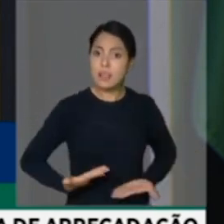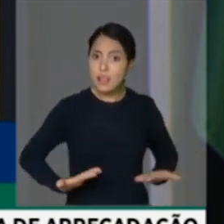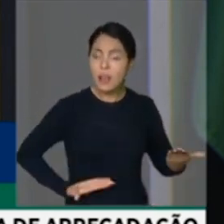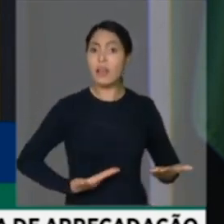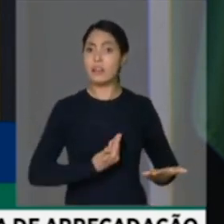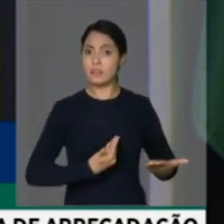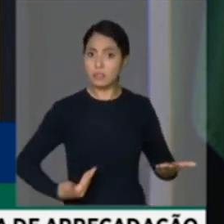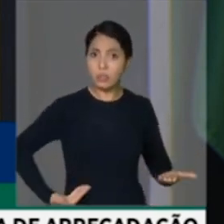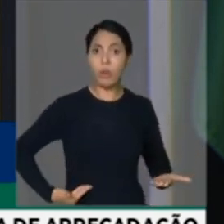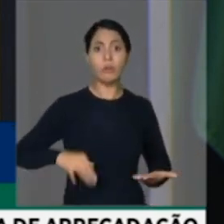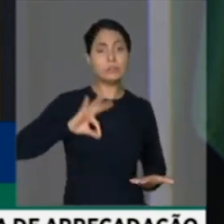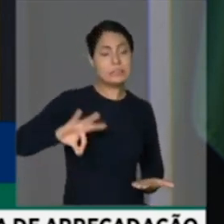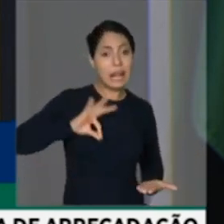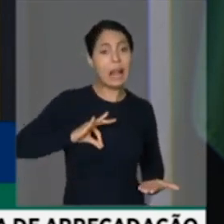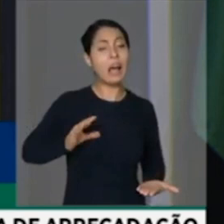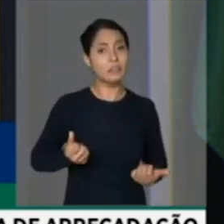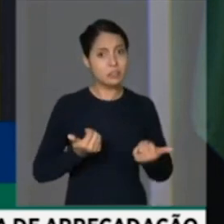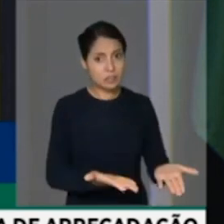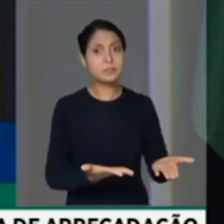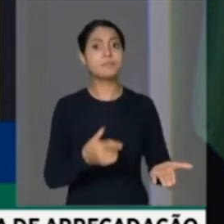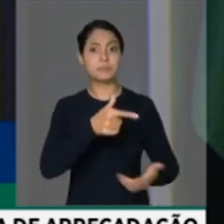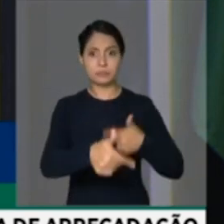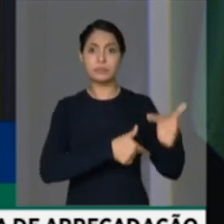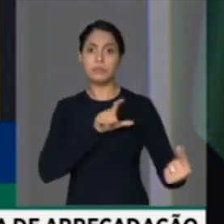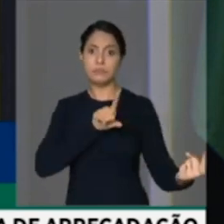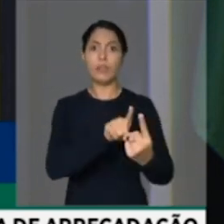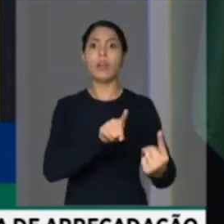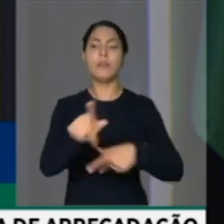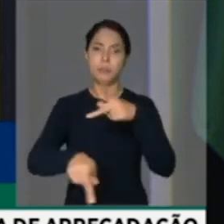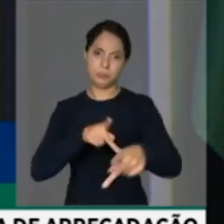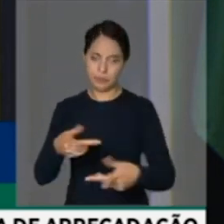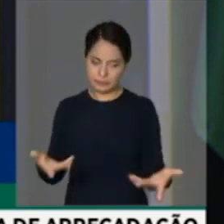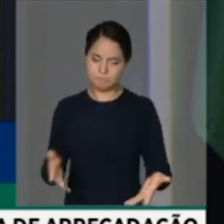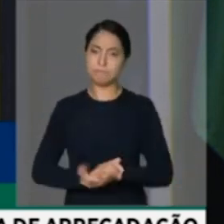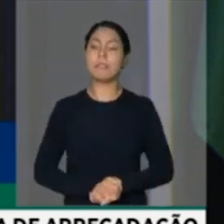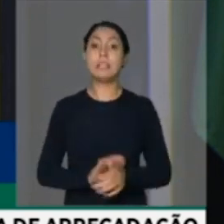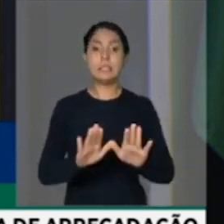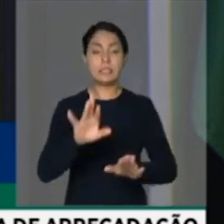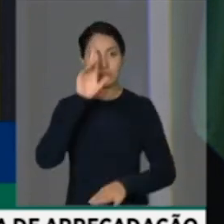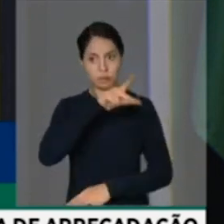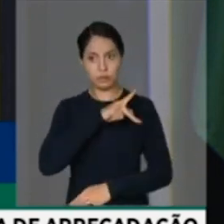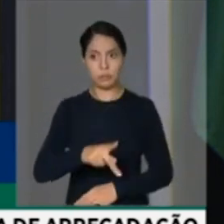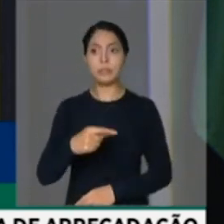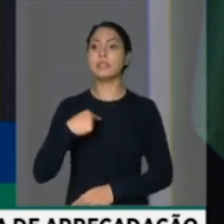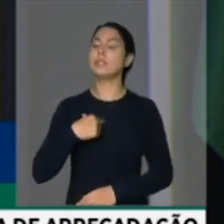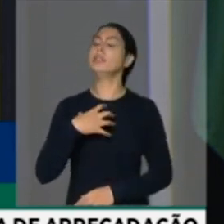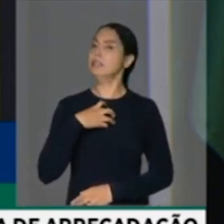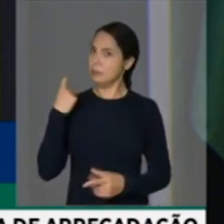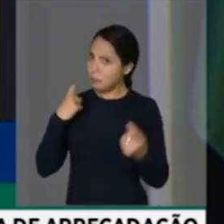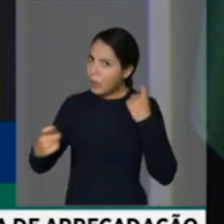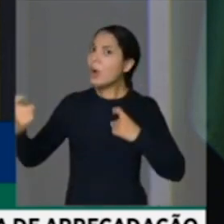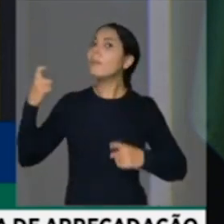de atendimento de serviço público na ponta para o cidadão. E nesse sentido, presidente, também muito me preocupa